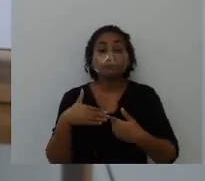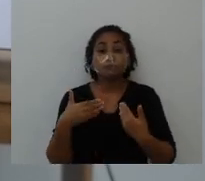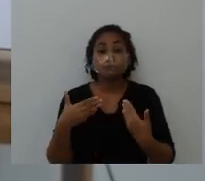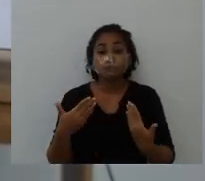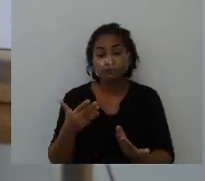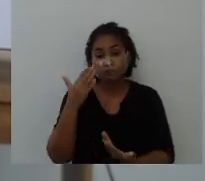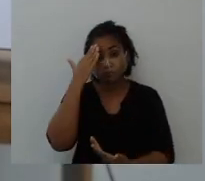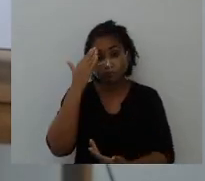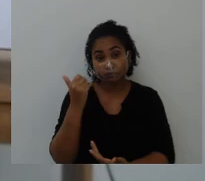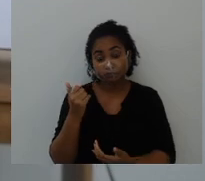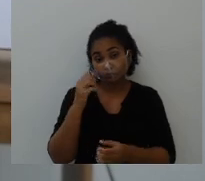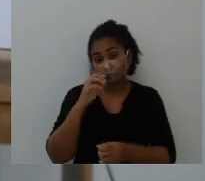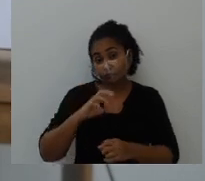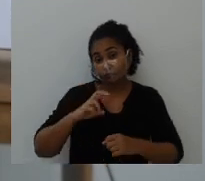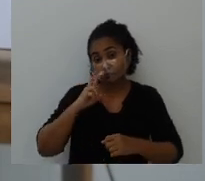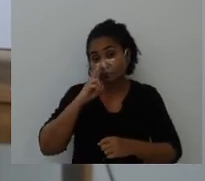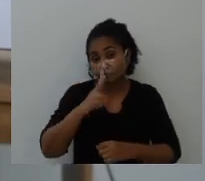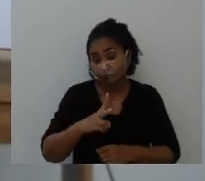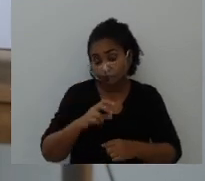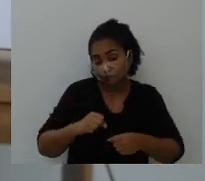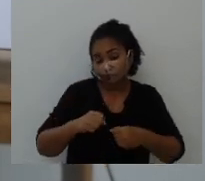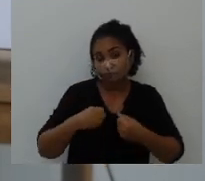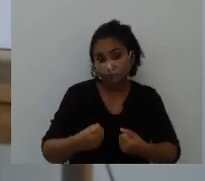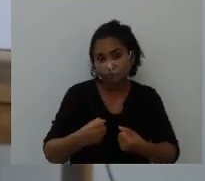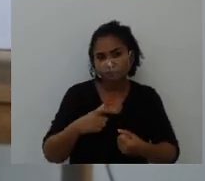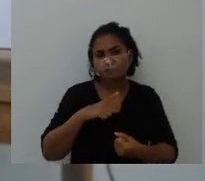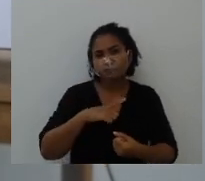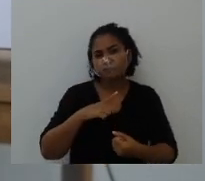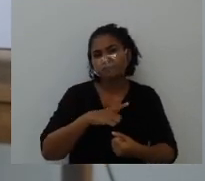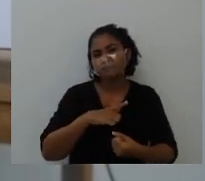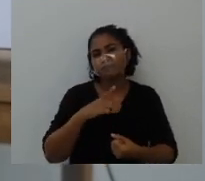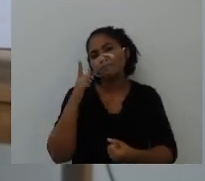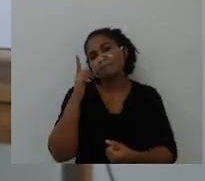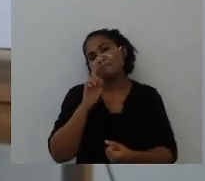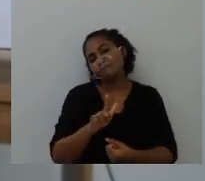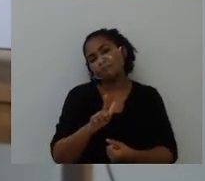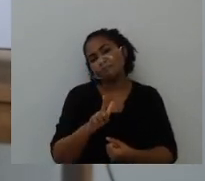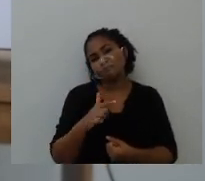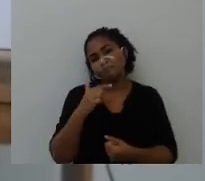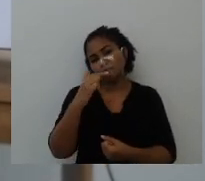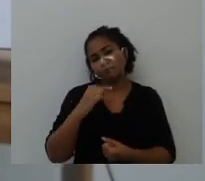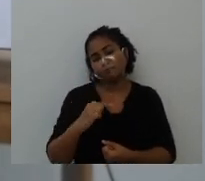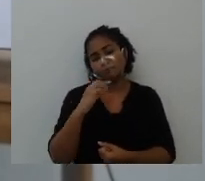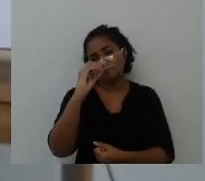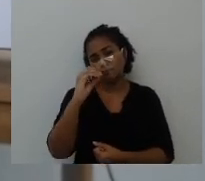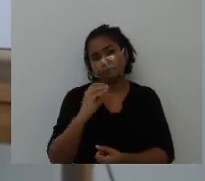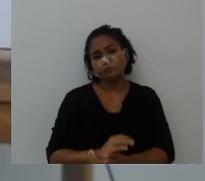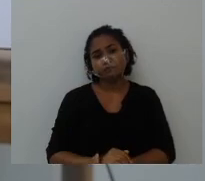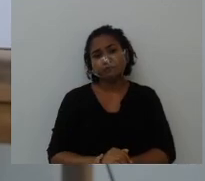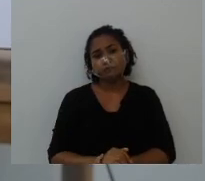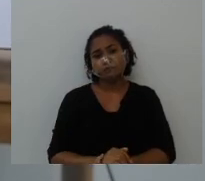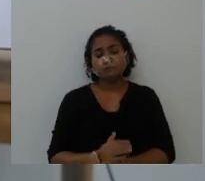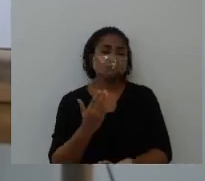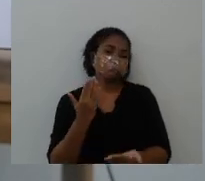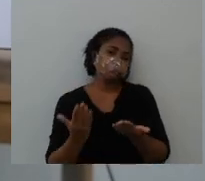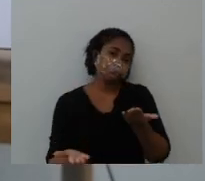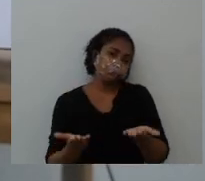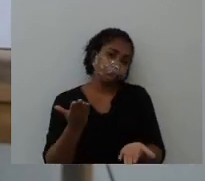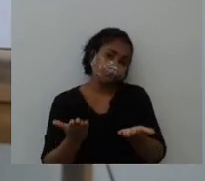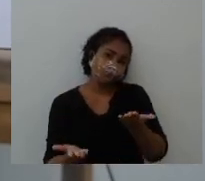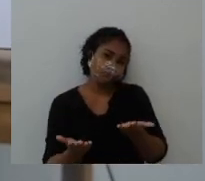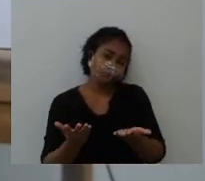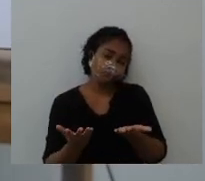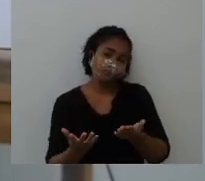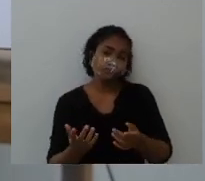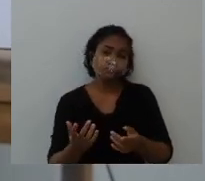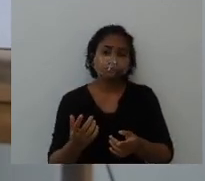sabendo que força é uma grandeza vetorial, como é que você anula forças? É simples, é só você igualar as forças que estão no